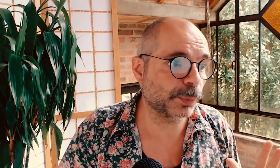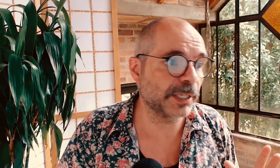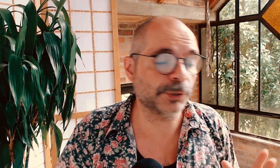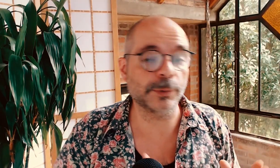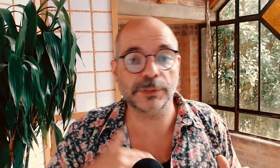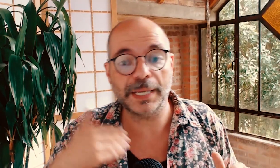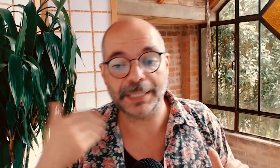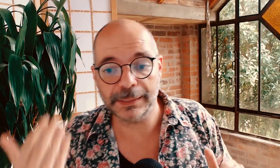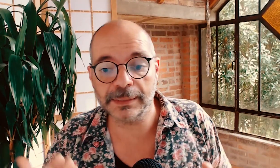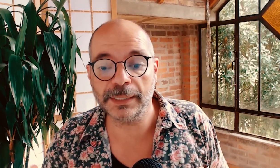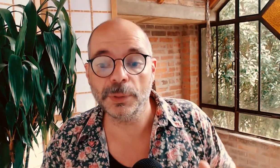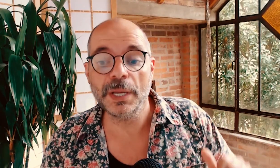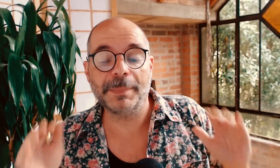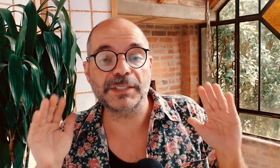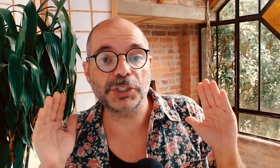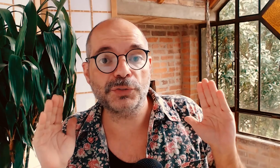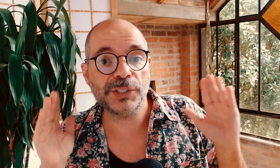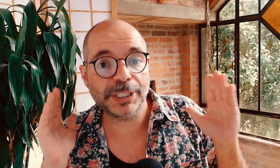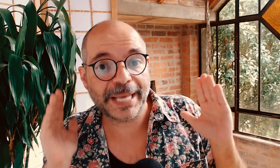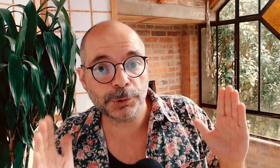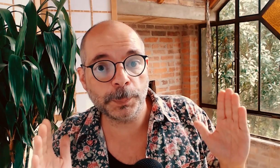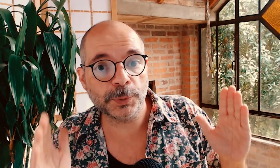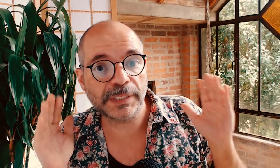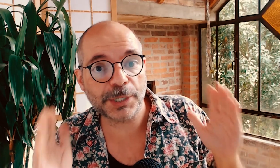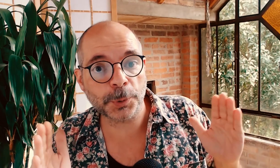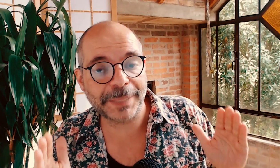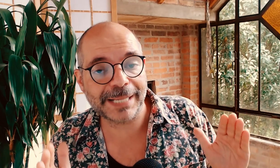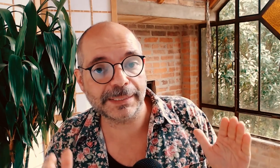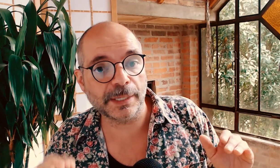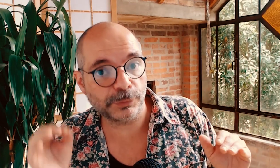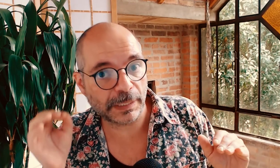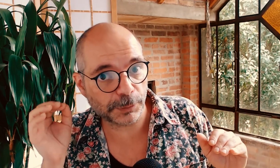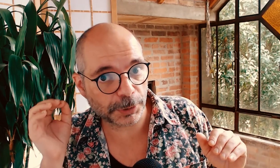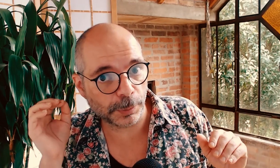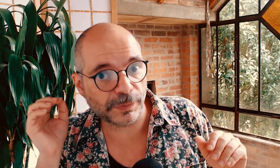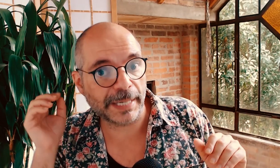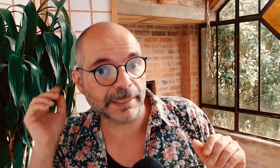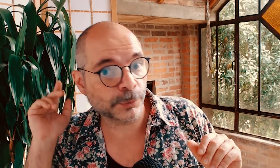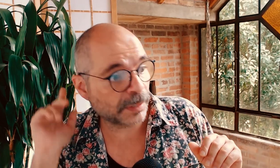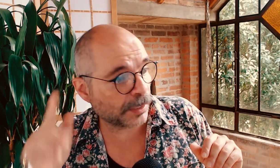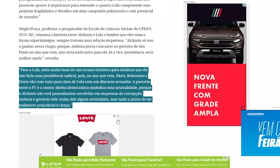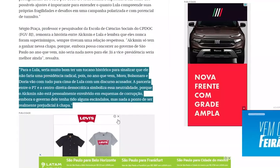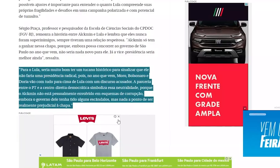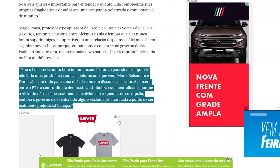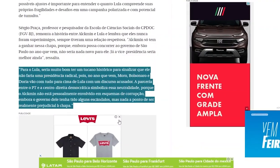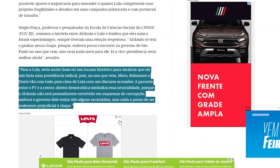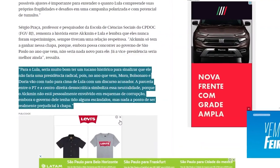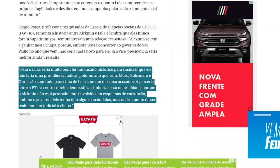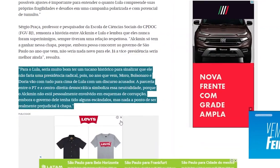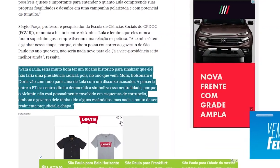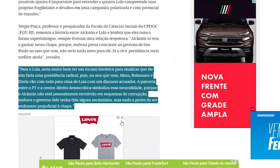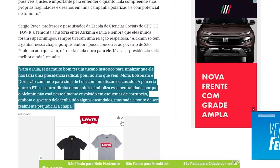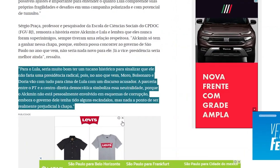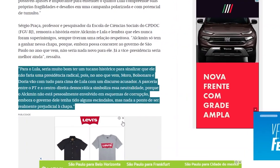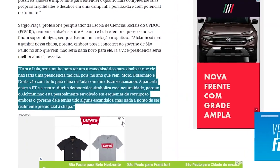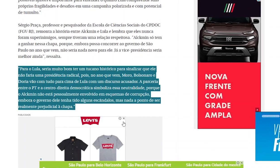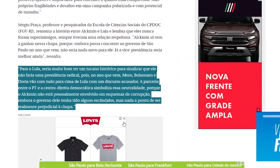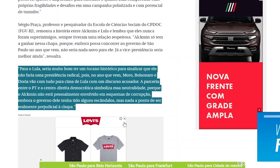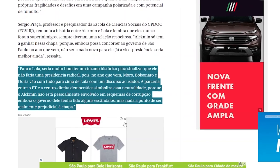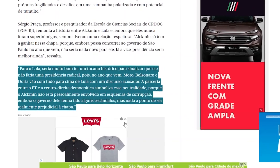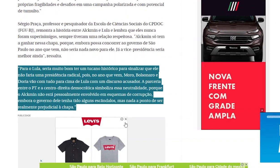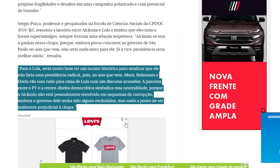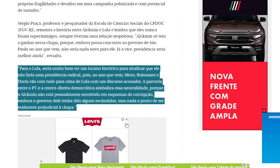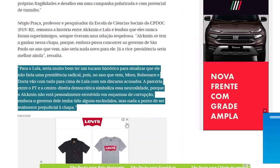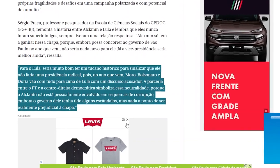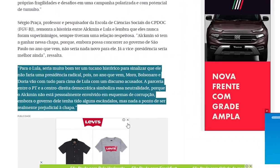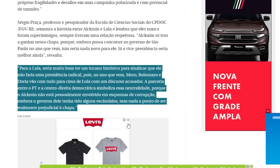cientistas políticos analisando, mas a gente vai direto para o Sérgio Praça, da Fundação Getúlio Vargas. No texto, para o Lula, seria muito bom